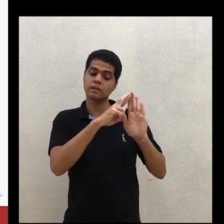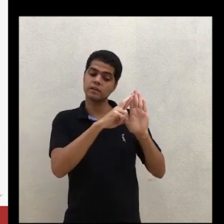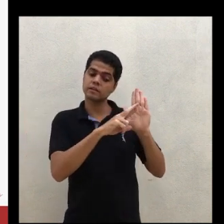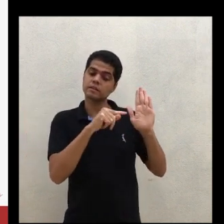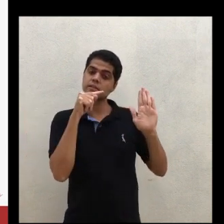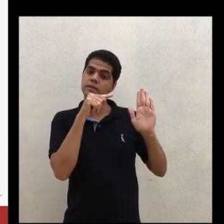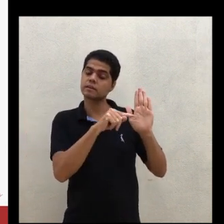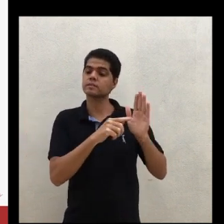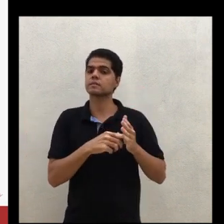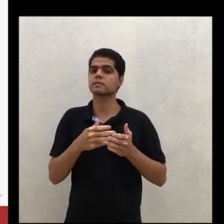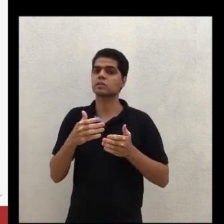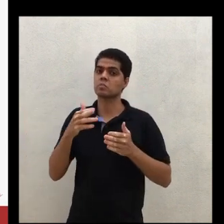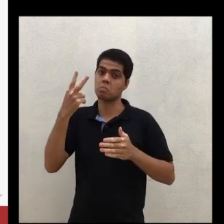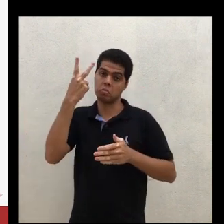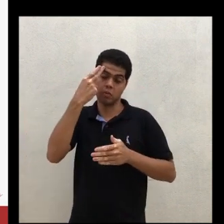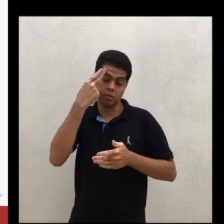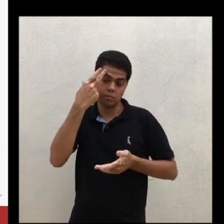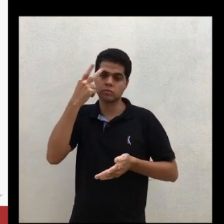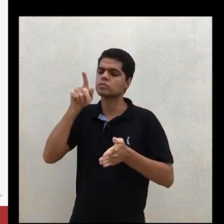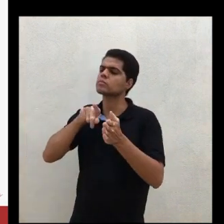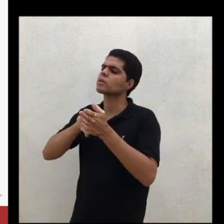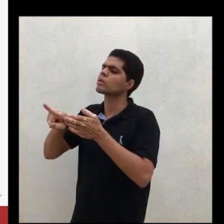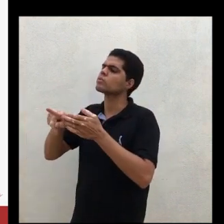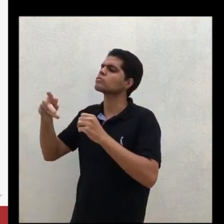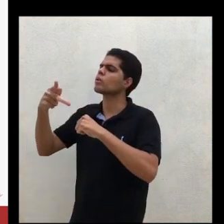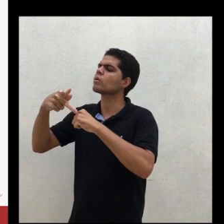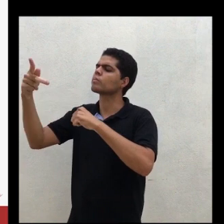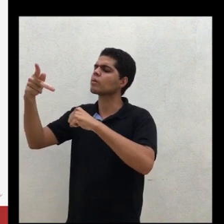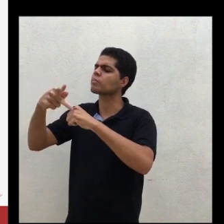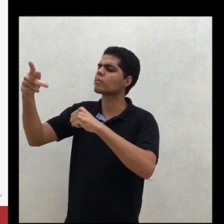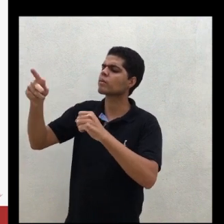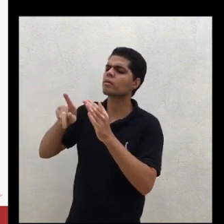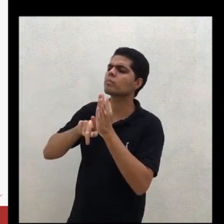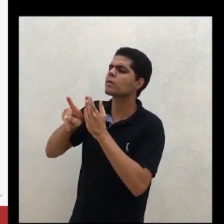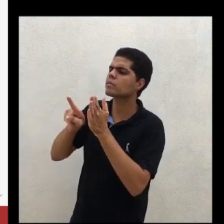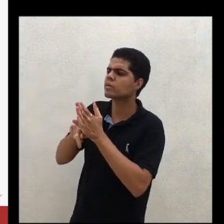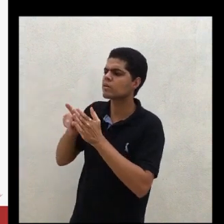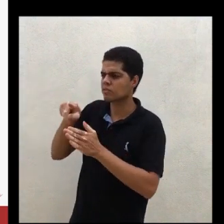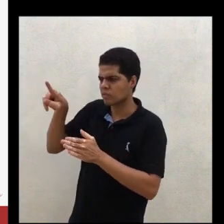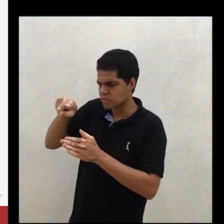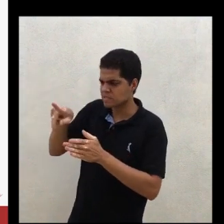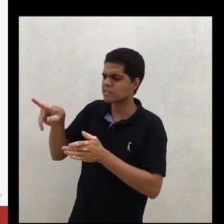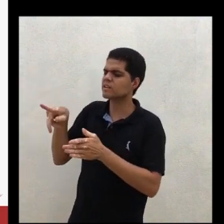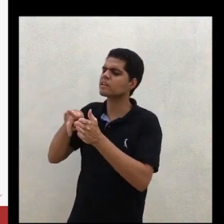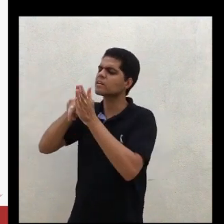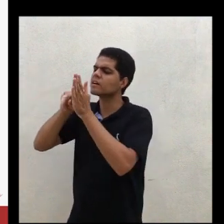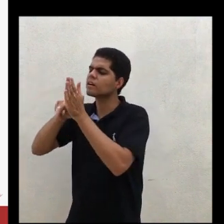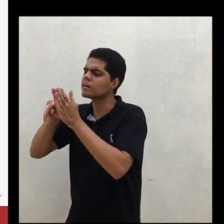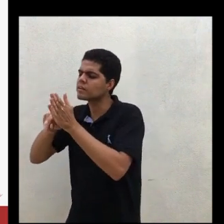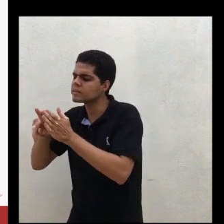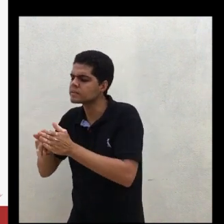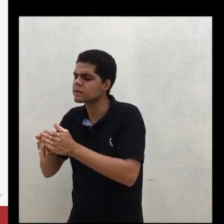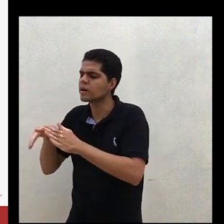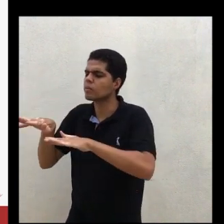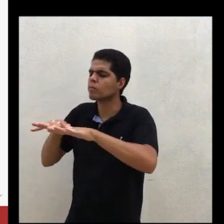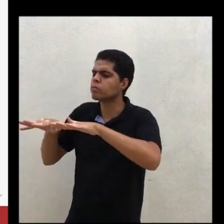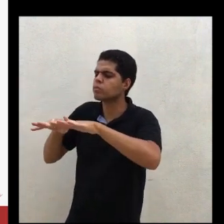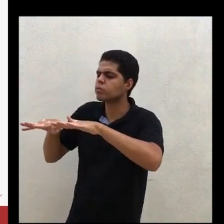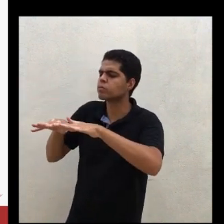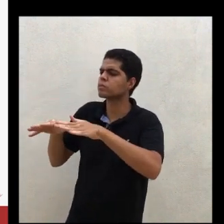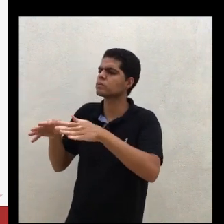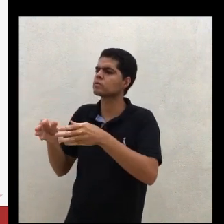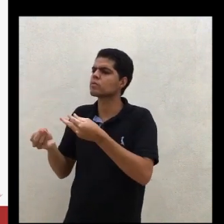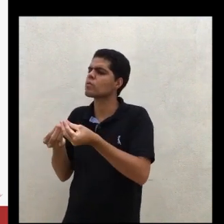falo assim, vem cá, você que é da área de análise sensorial, quando que esse produto vai ser considerado como